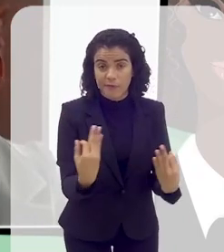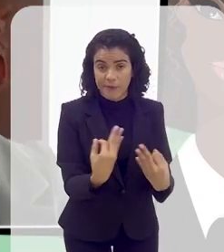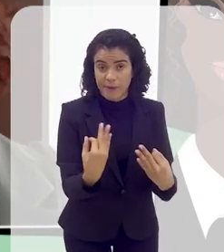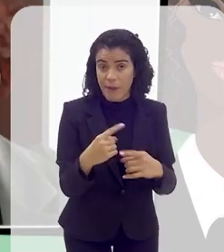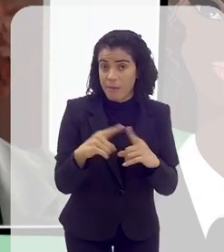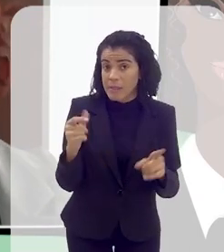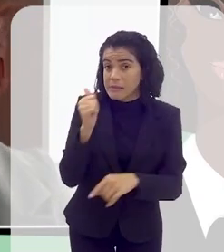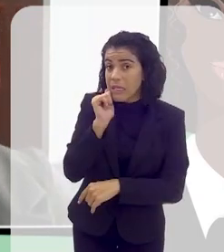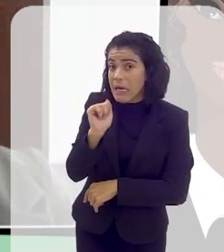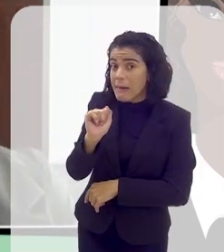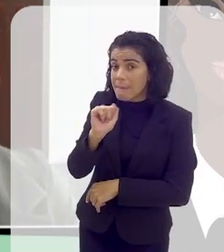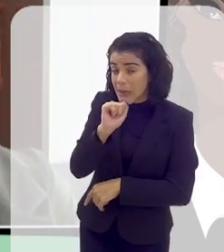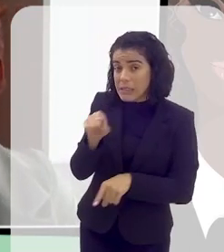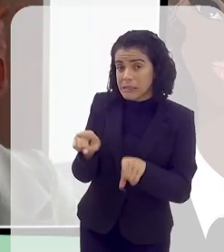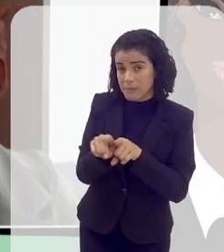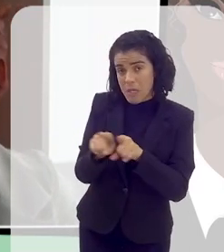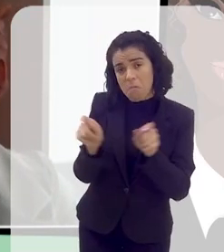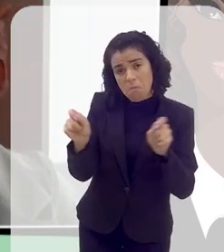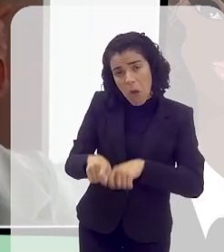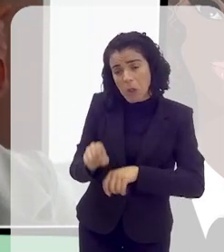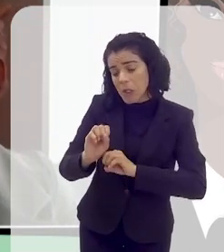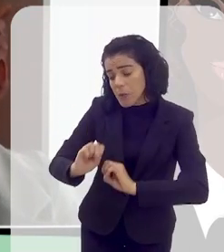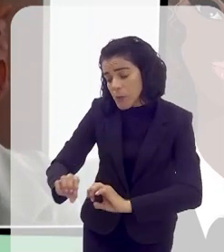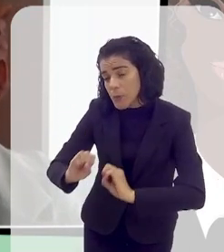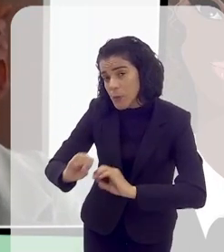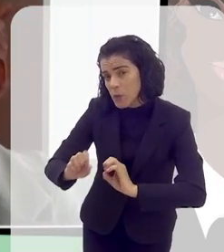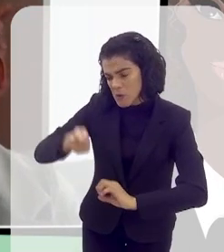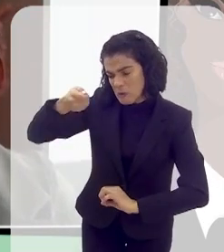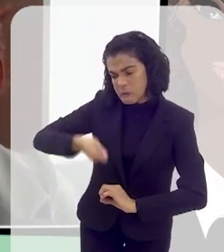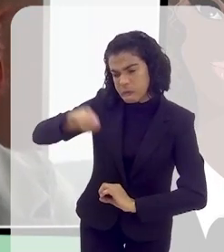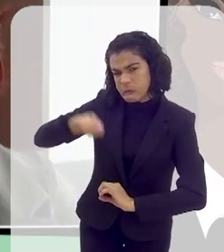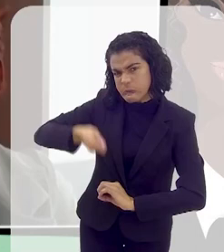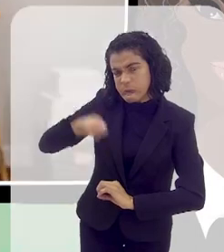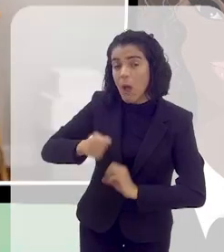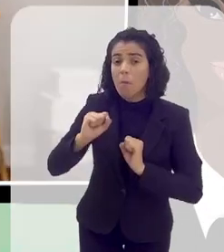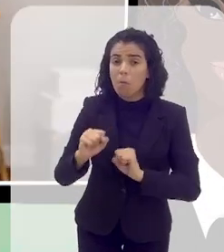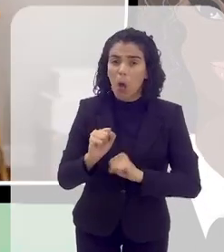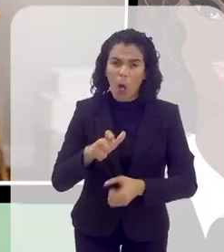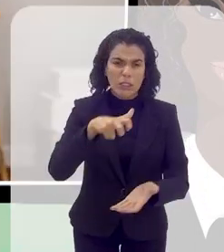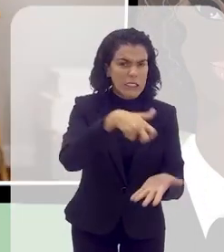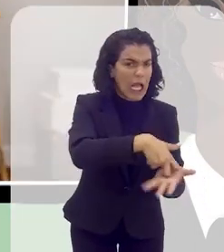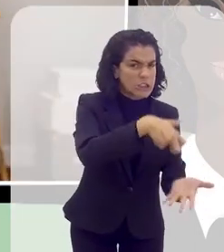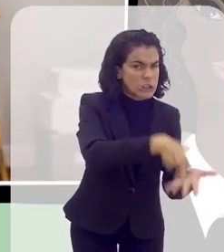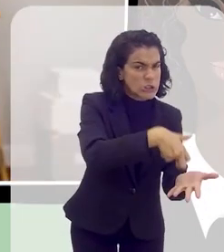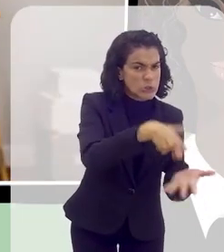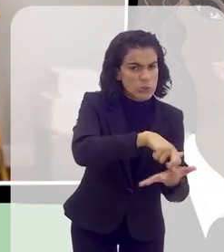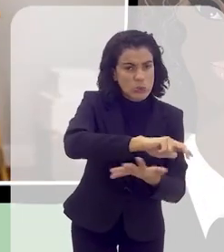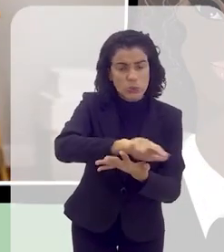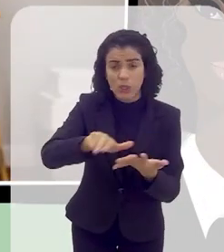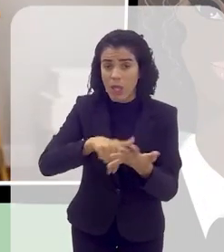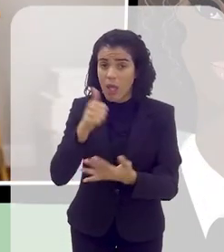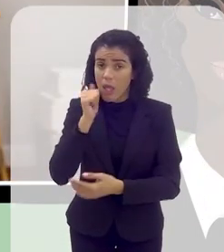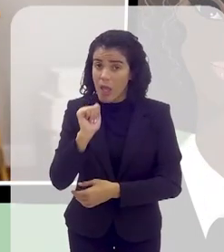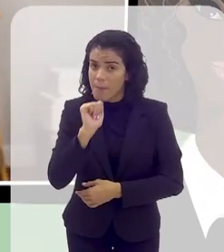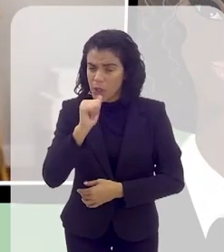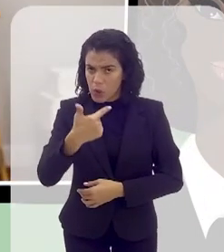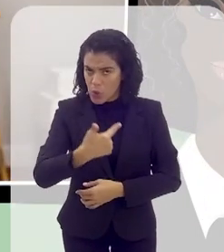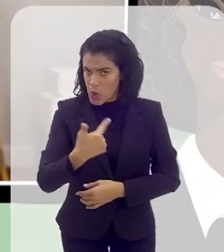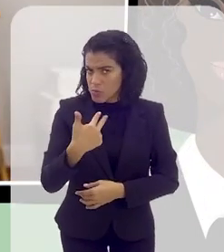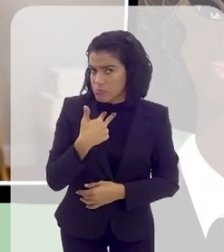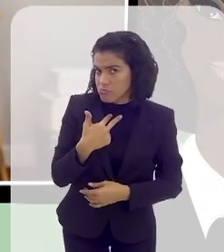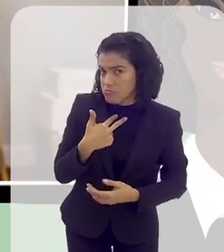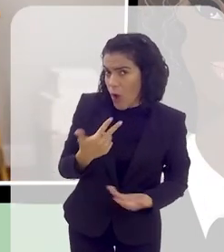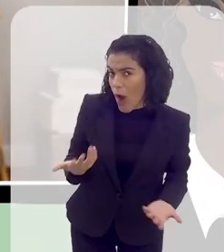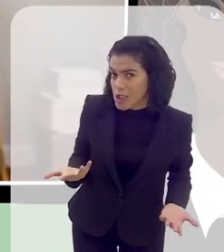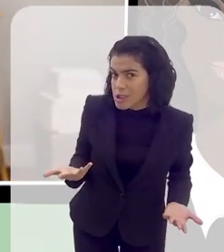perfeita, mas a mãe também pode educar de forma rígida, pode colocar castigos. E a madrasta?